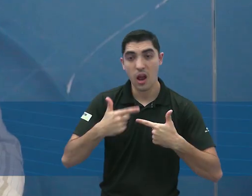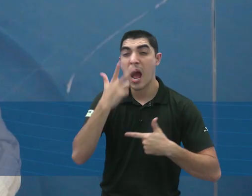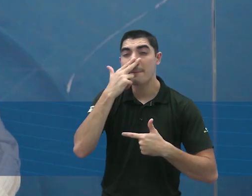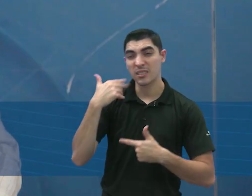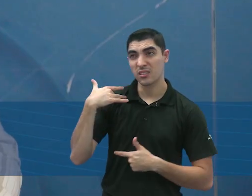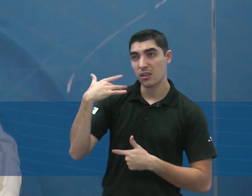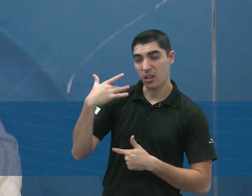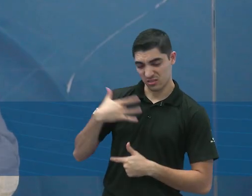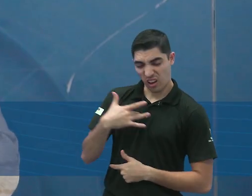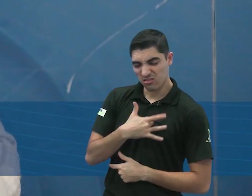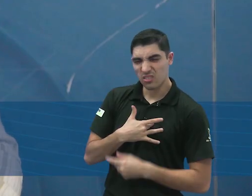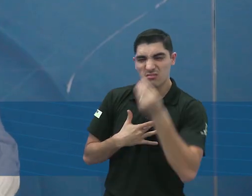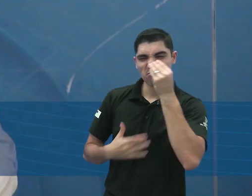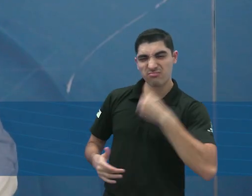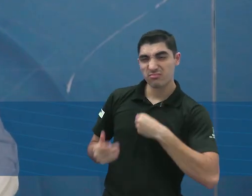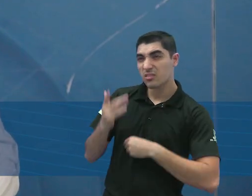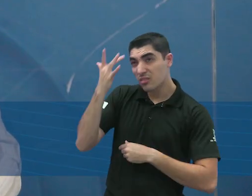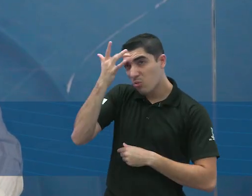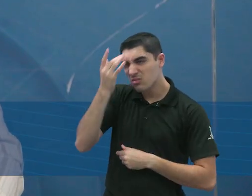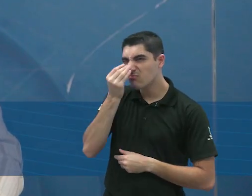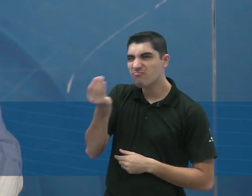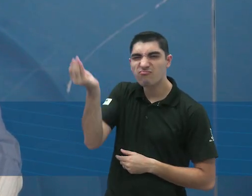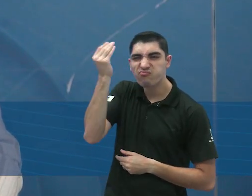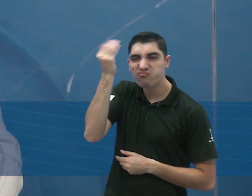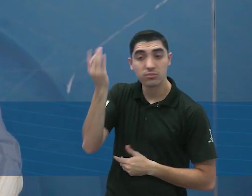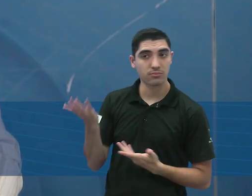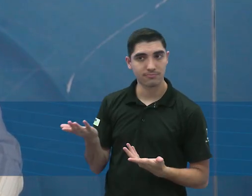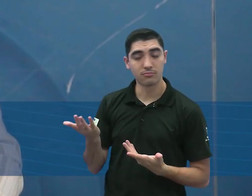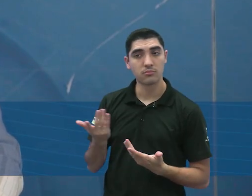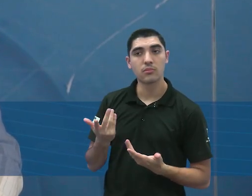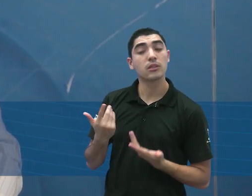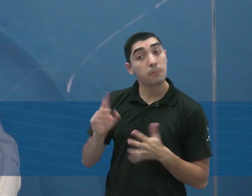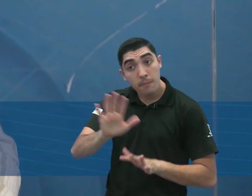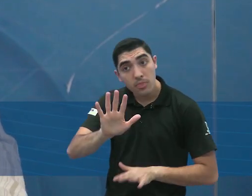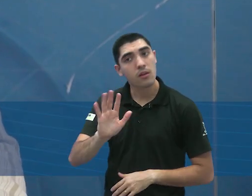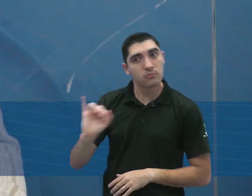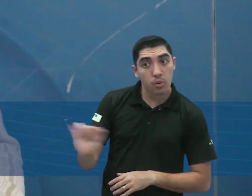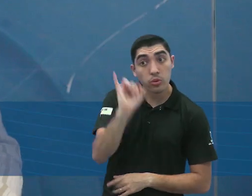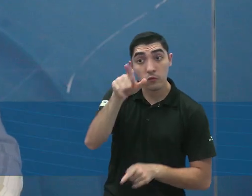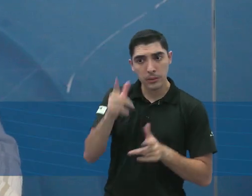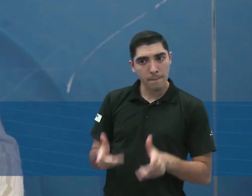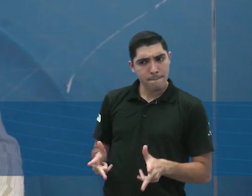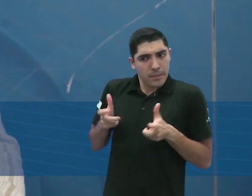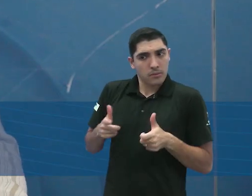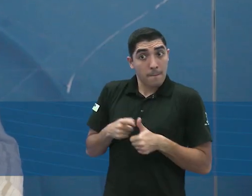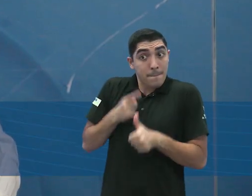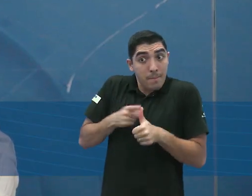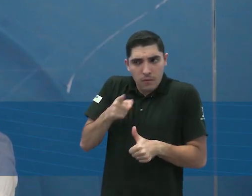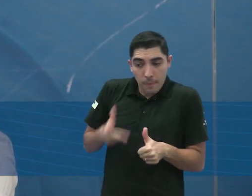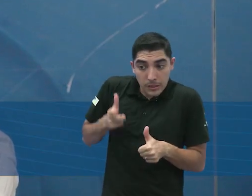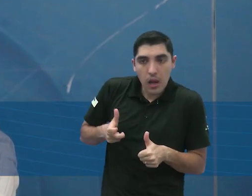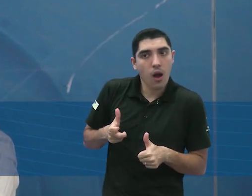de lado. A gente vai deixando esse cuidado de lado, né? E como é importante, já no primeiro sintoma, aí, buscar ali uma